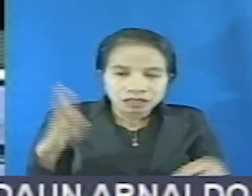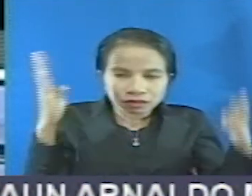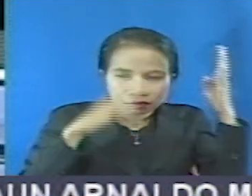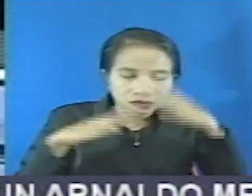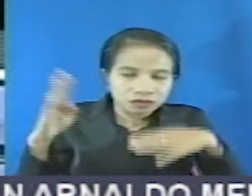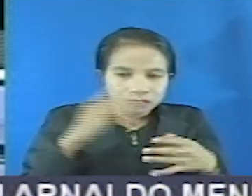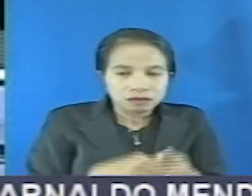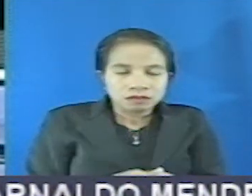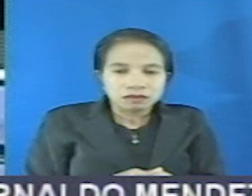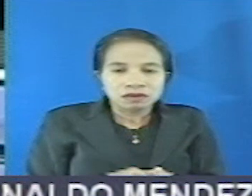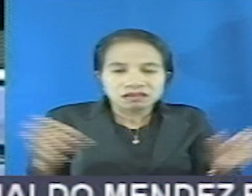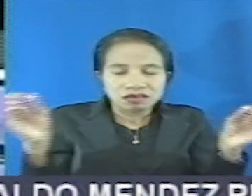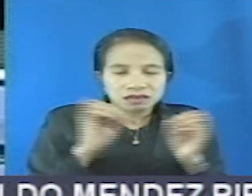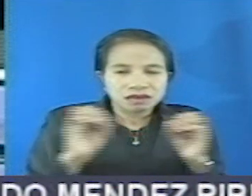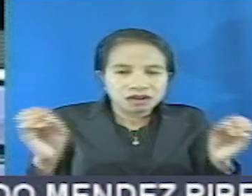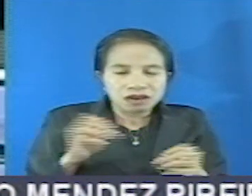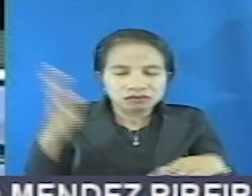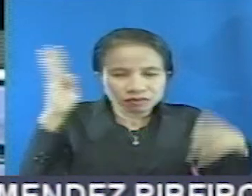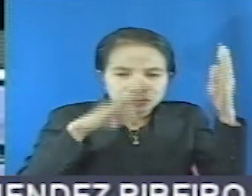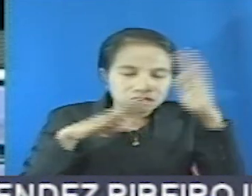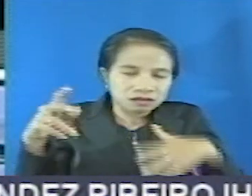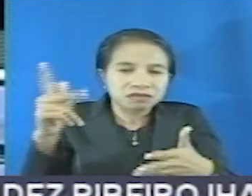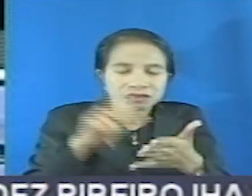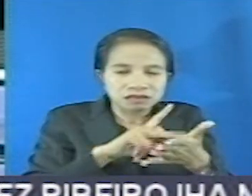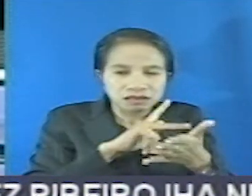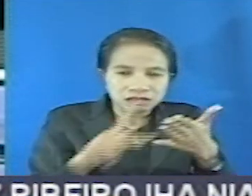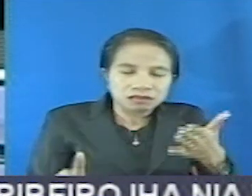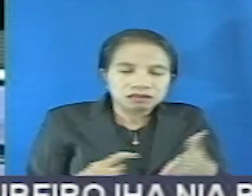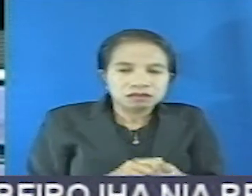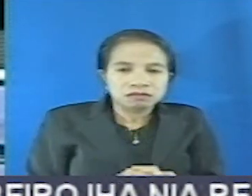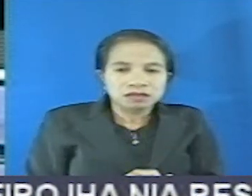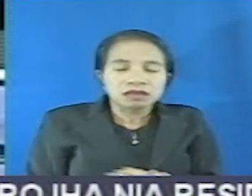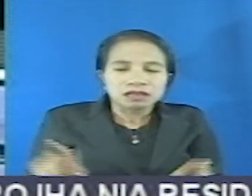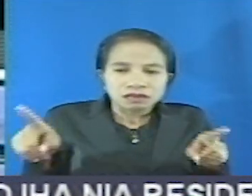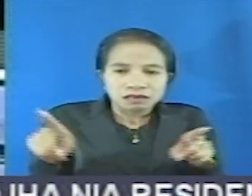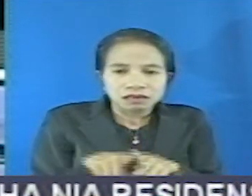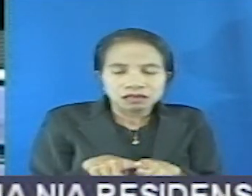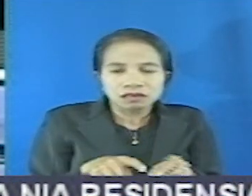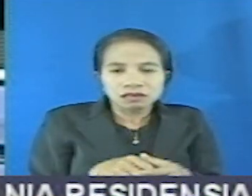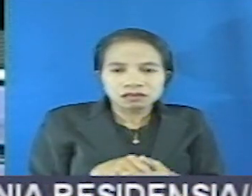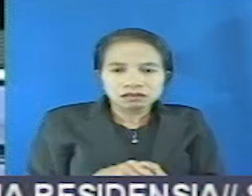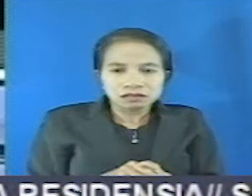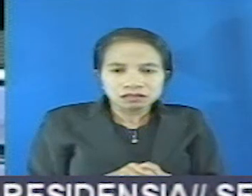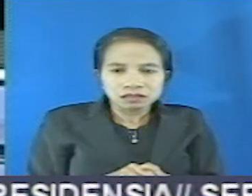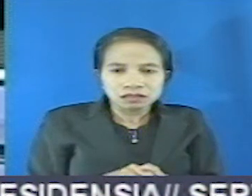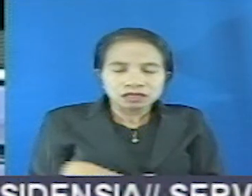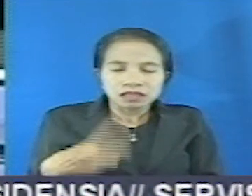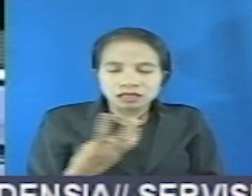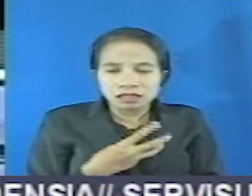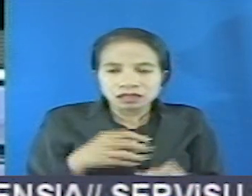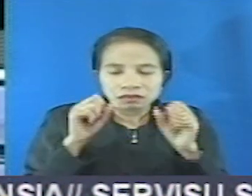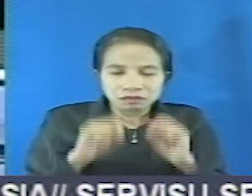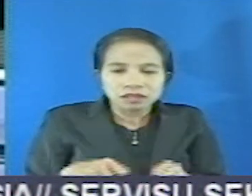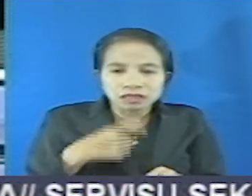nerasi nila os caso crime ida portanto ligado ho itabele hatete